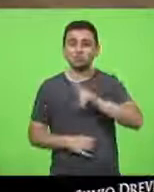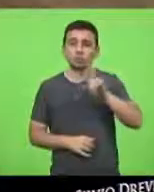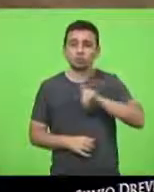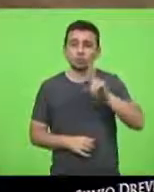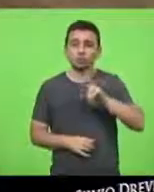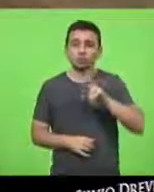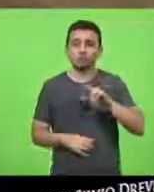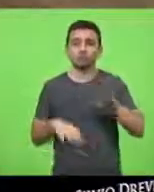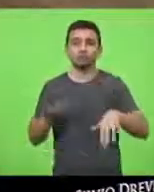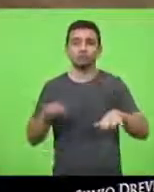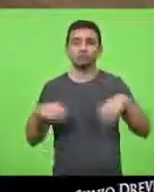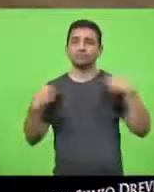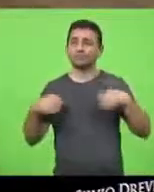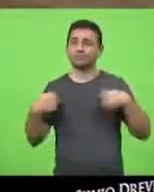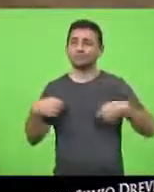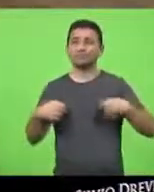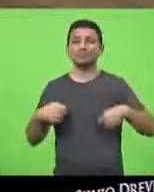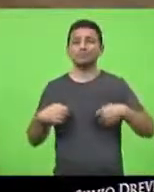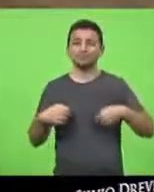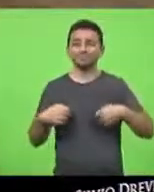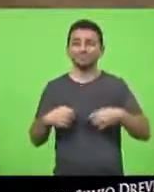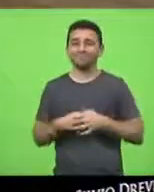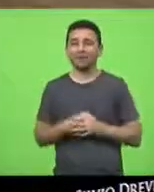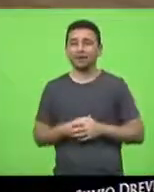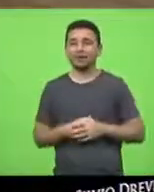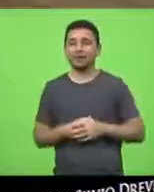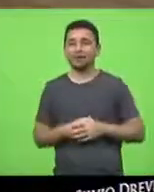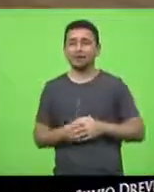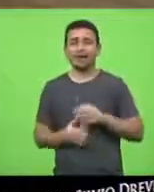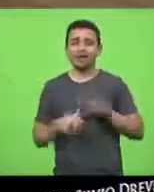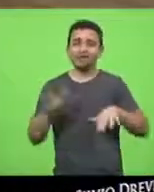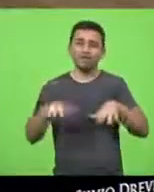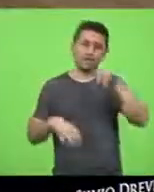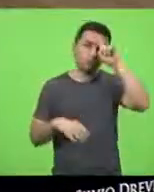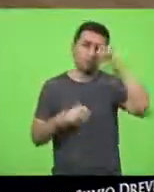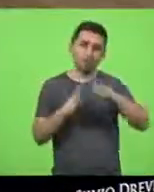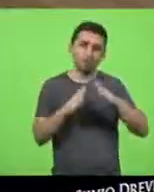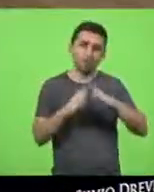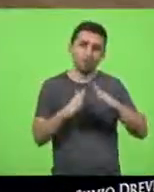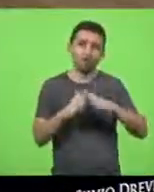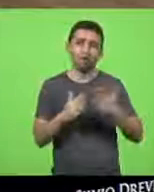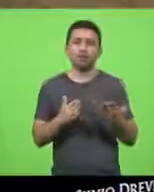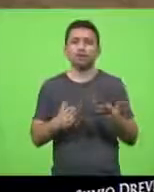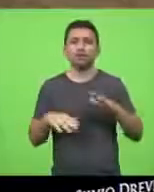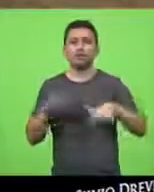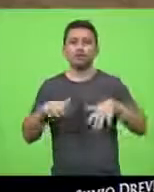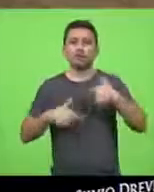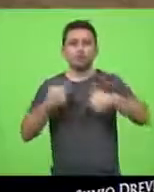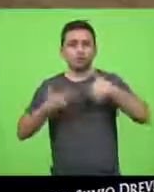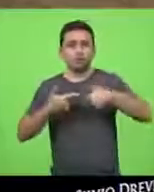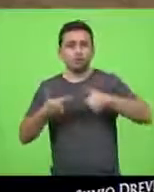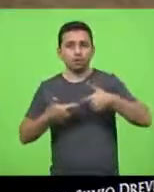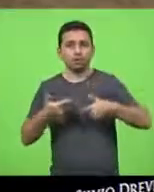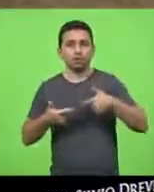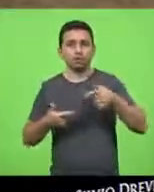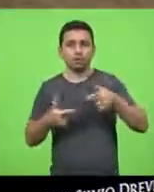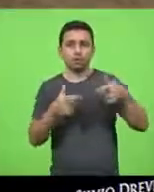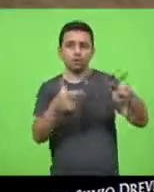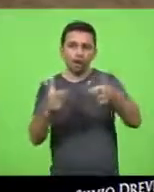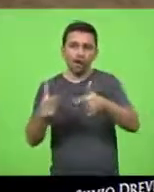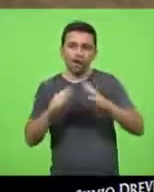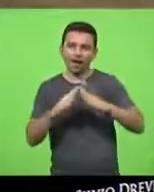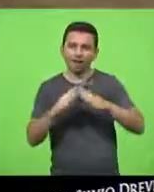acontece com muita frequência, seja em hospitais, seja em atividades de clínicas, de